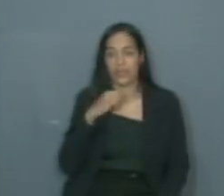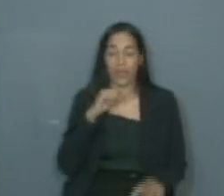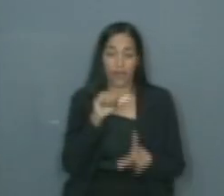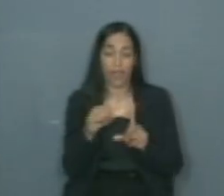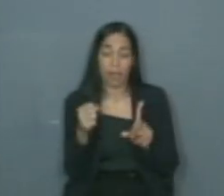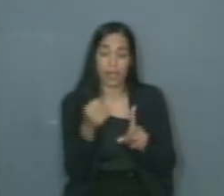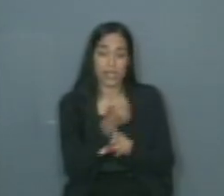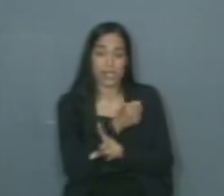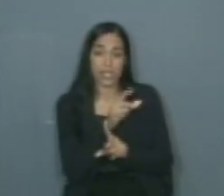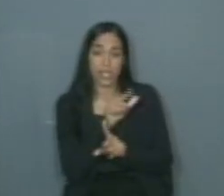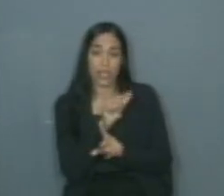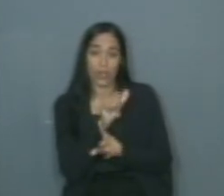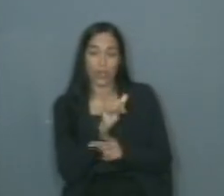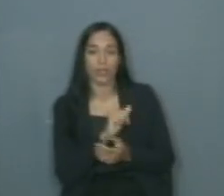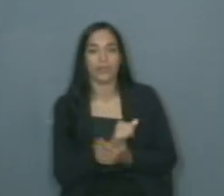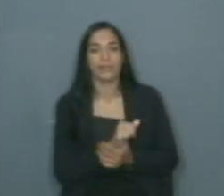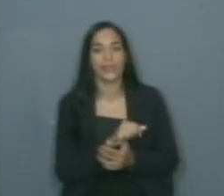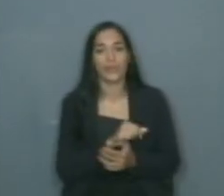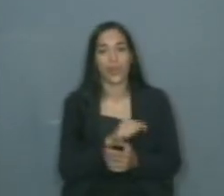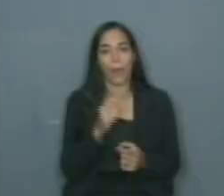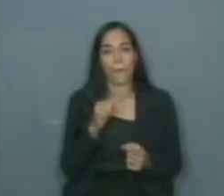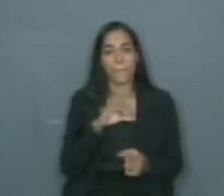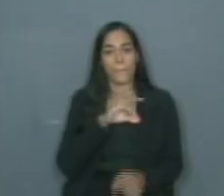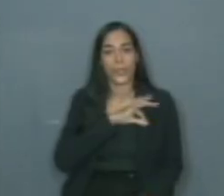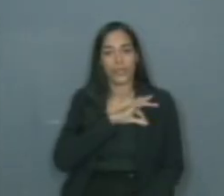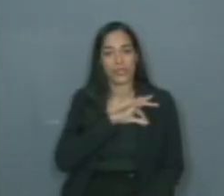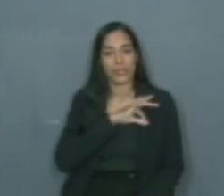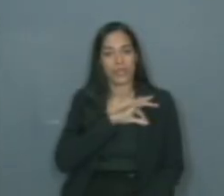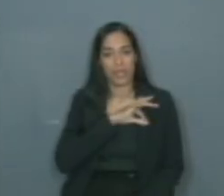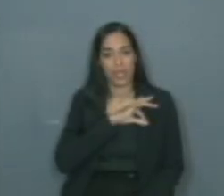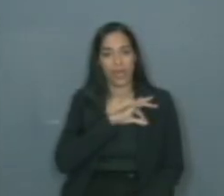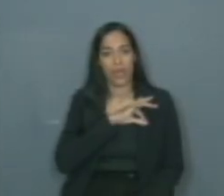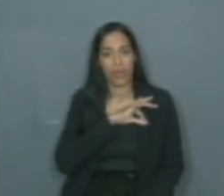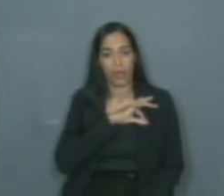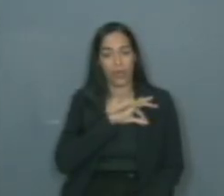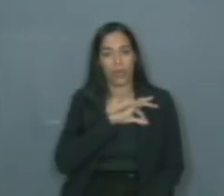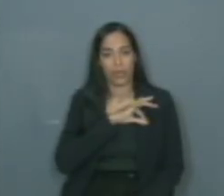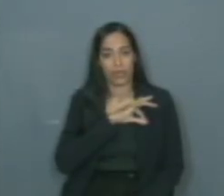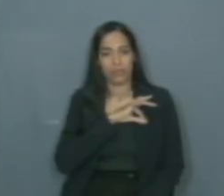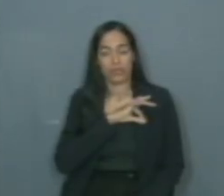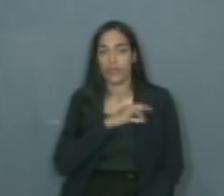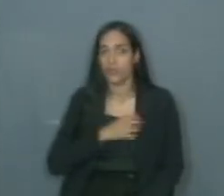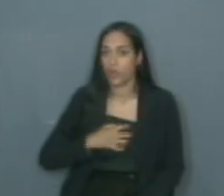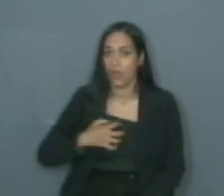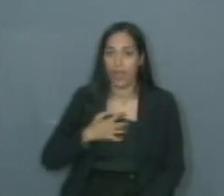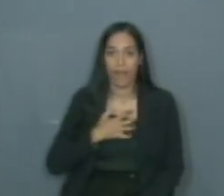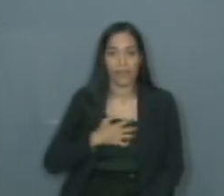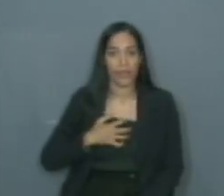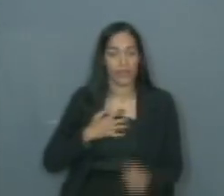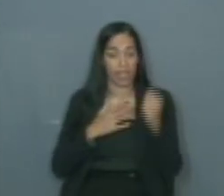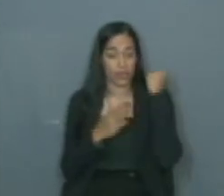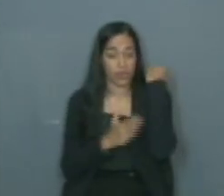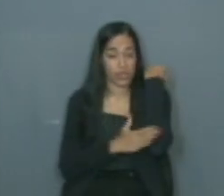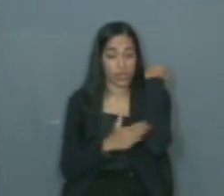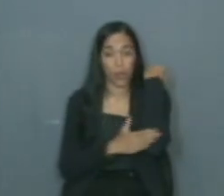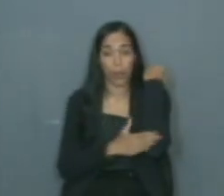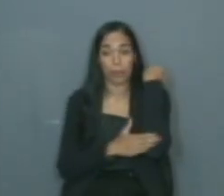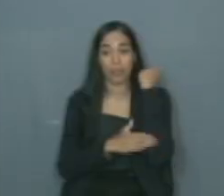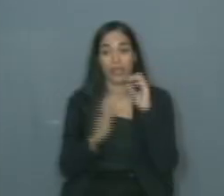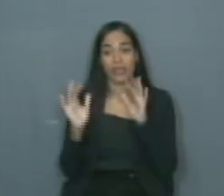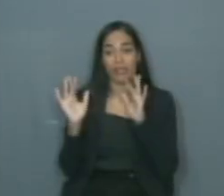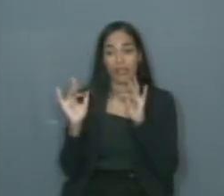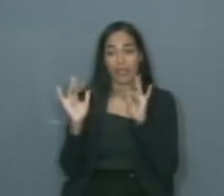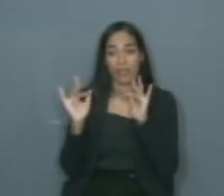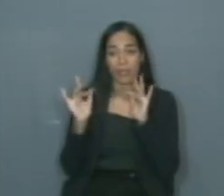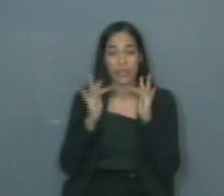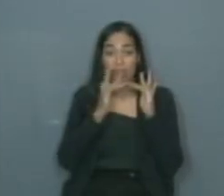feminicídio, onde um policial, ele era policial, ele ficou revoltado com o ciúme da namorada e